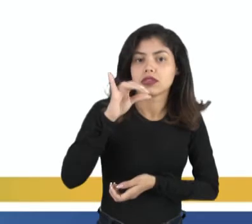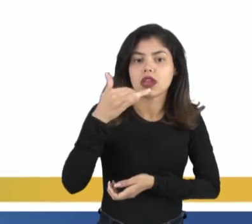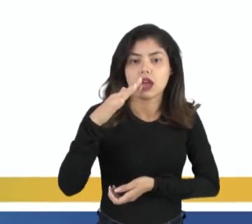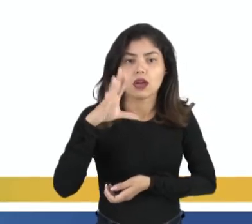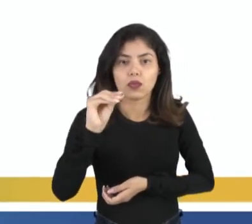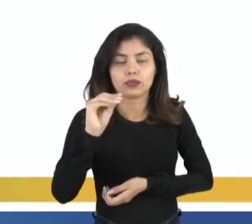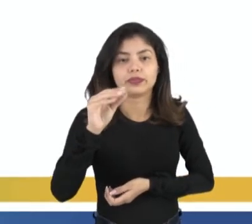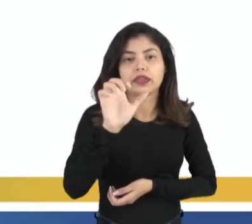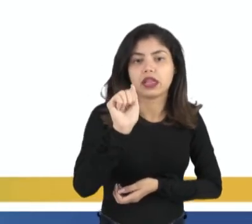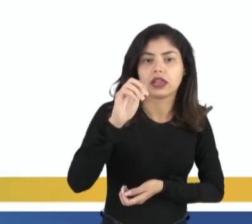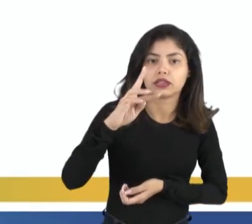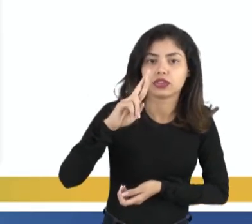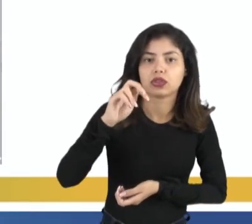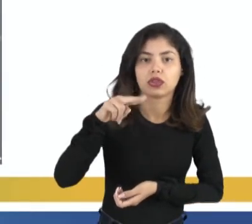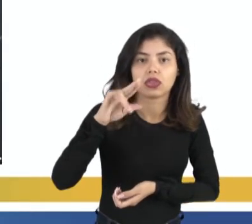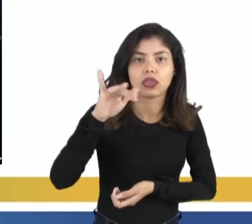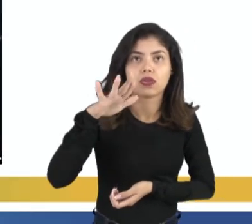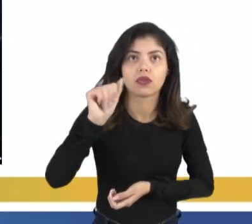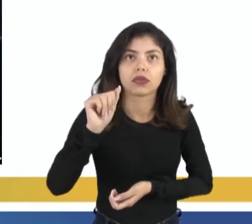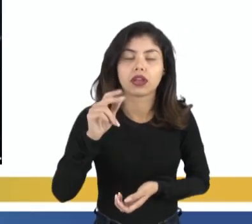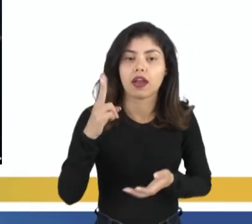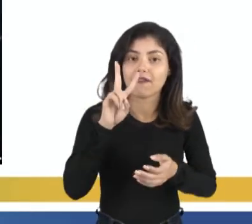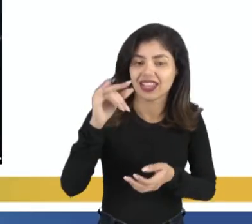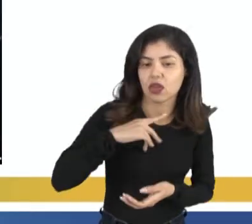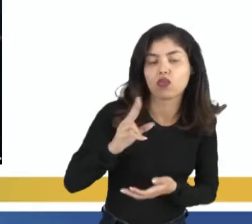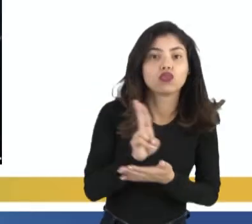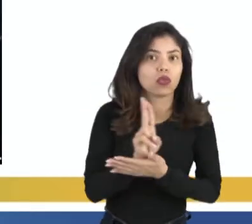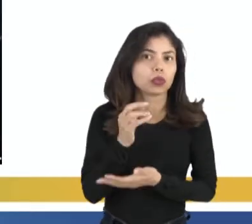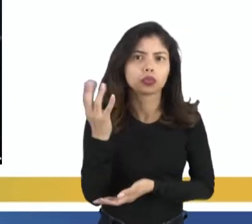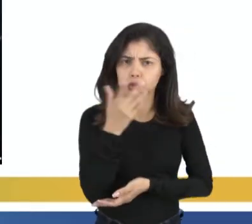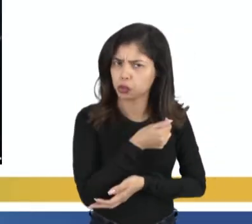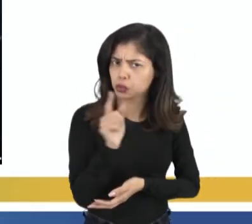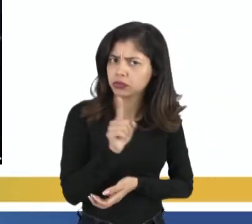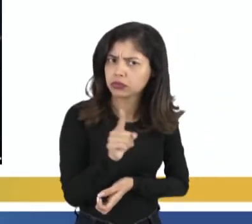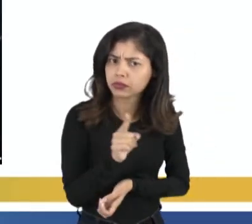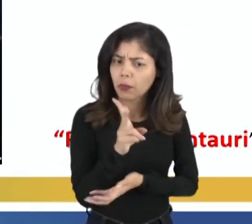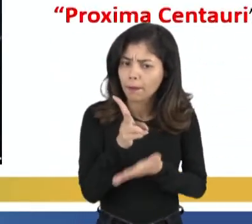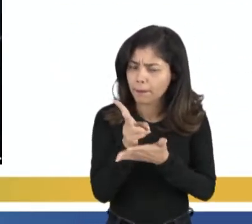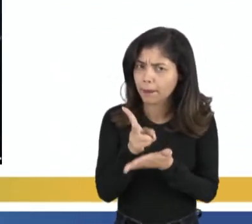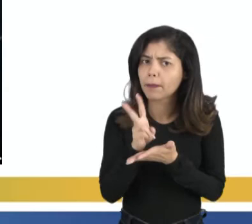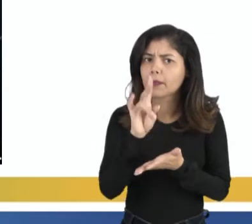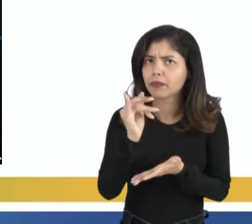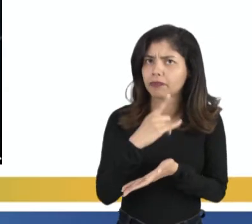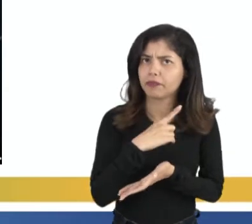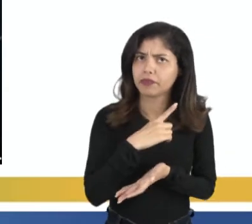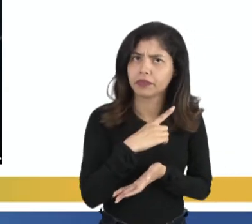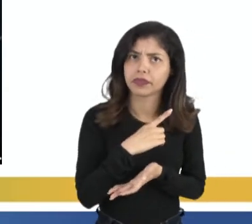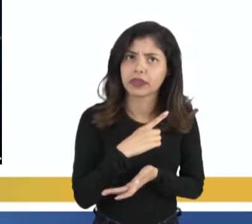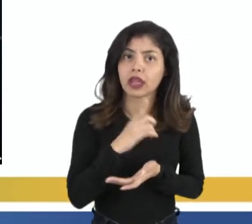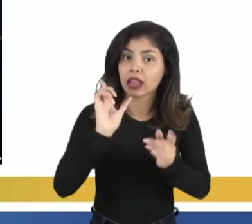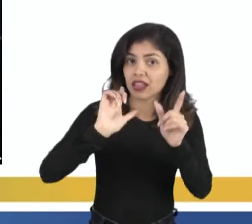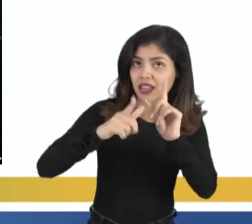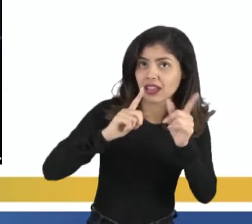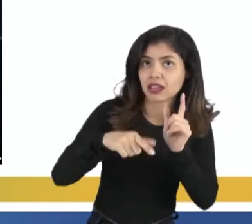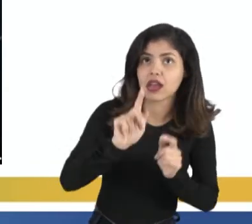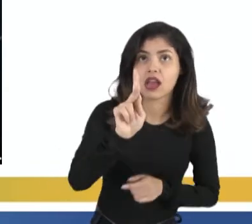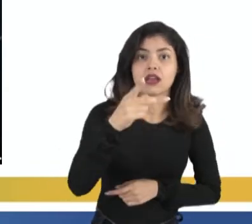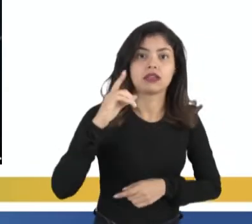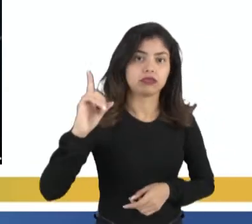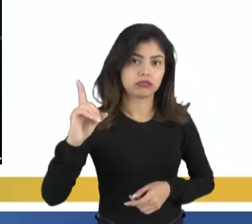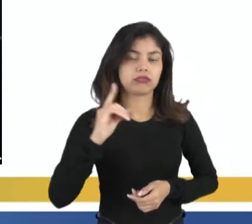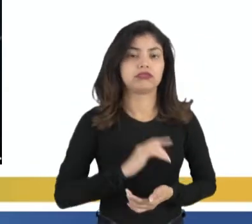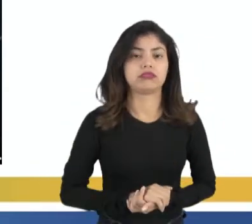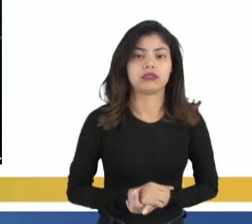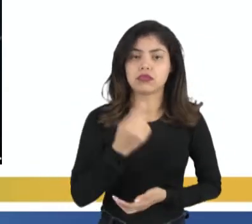ó as estrelas nem sempre elas vão ter o nome bonitinho tá Elas têm Às vezes o nome letra né tipo